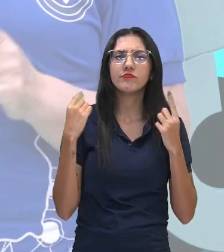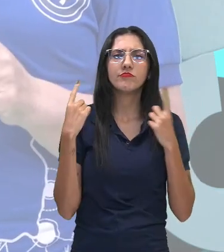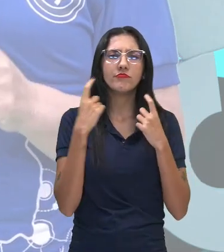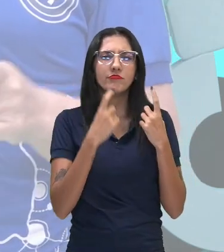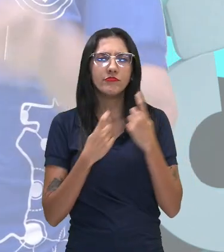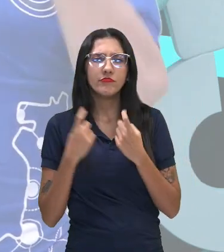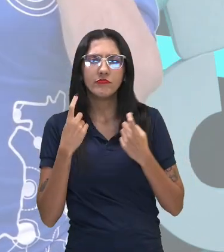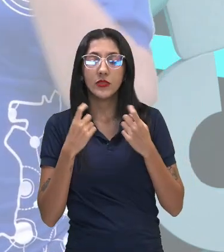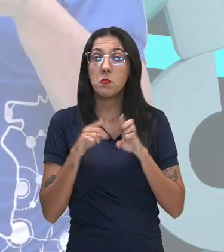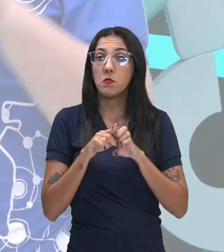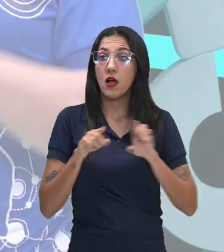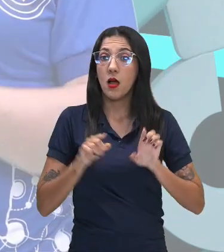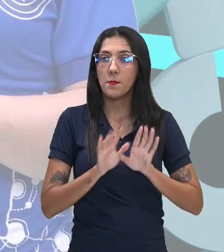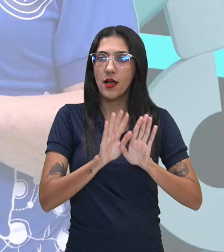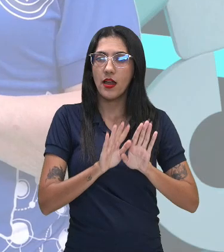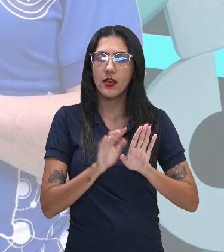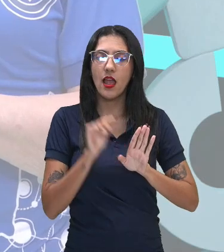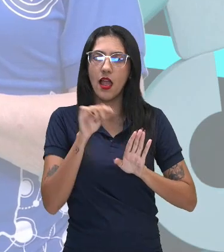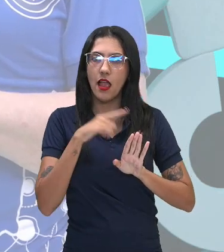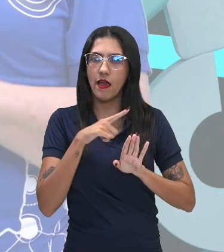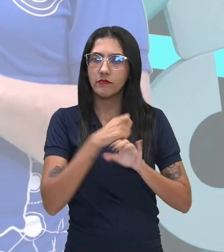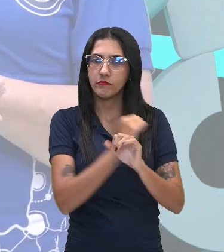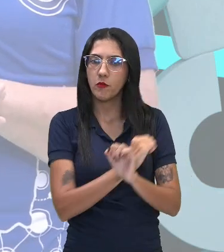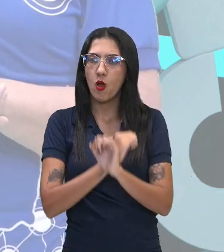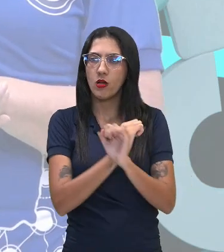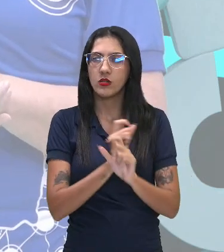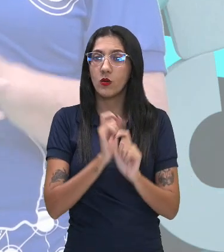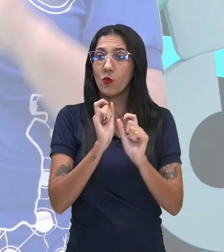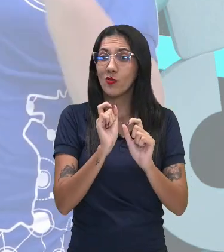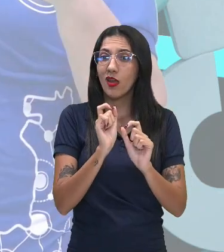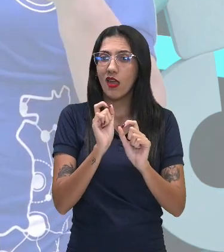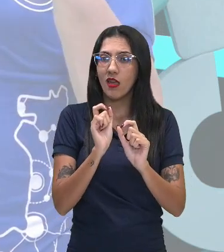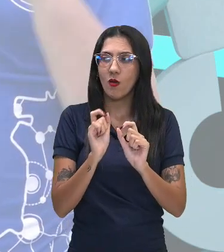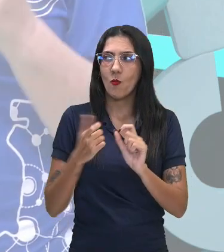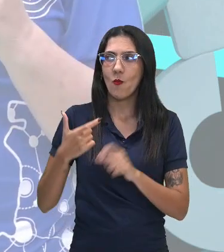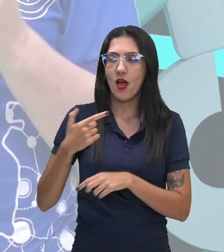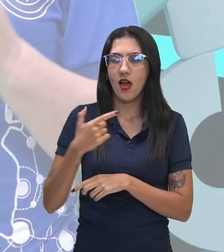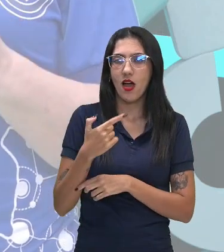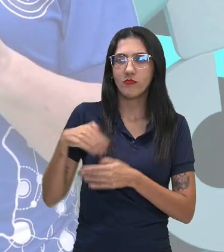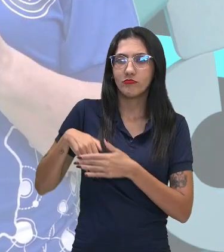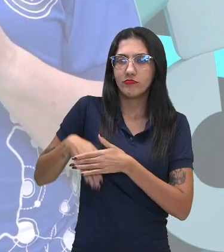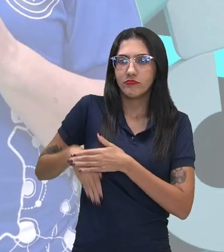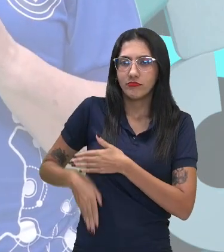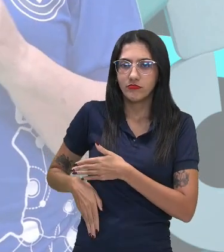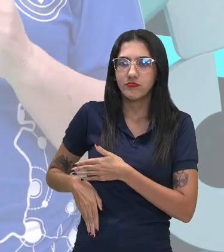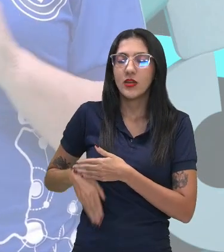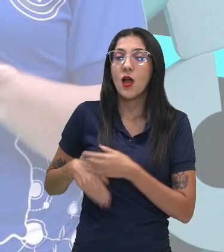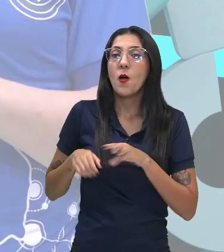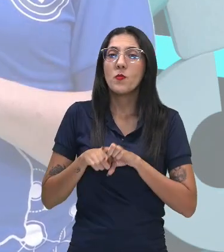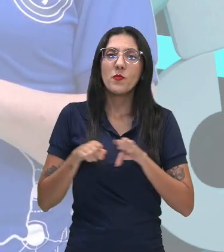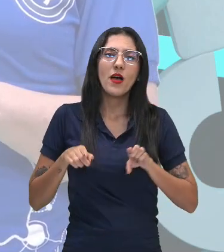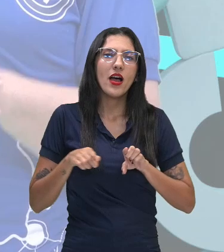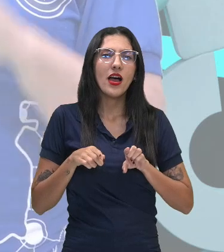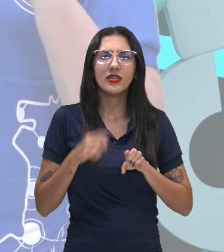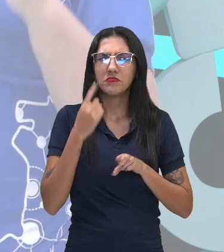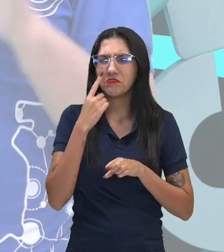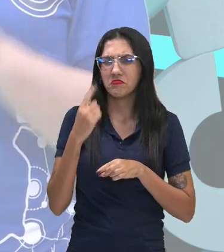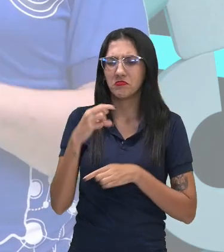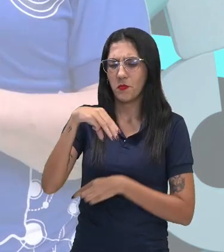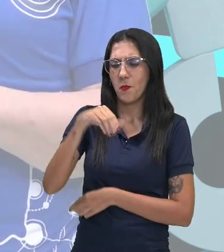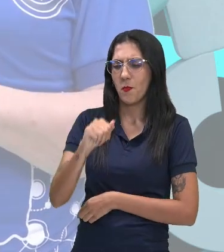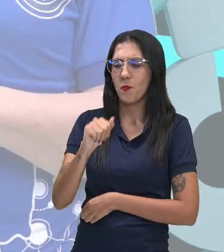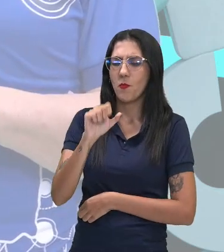mas sem abrir mão da pistola 9mm. Então, a gente percebe que nesse mas aí